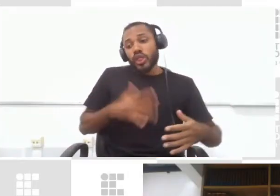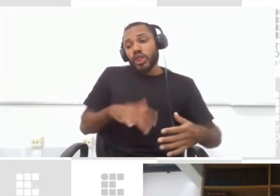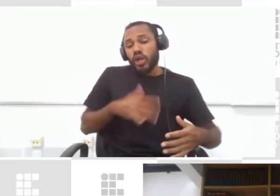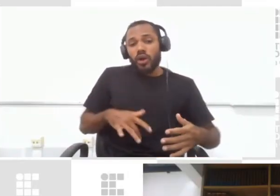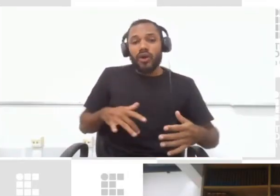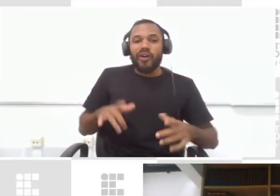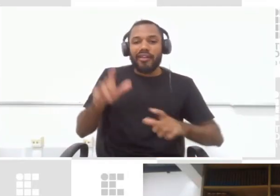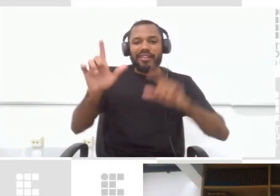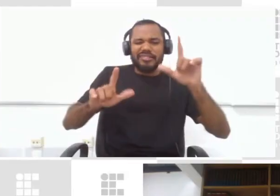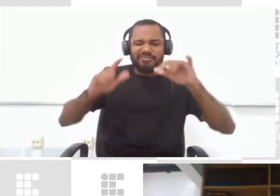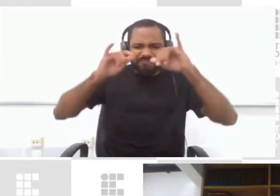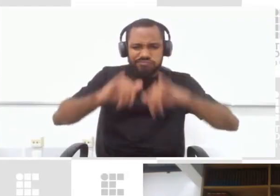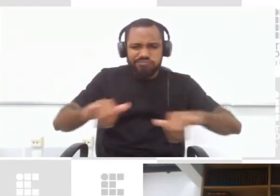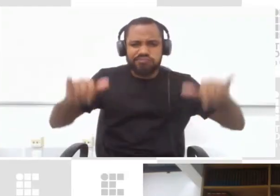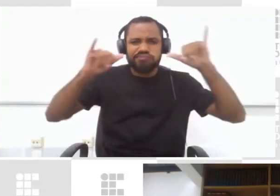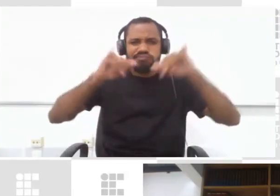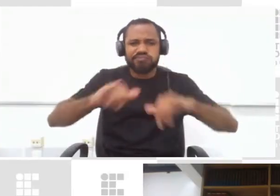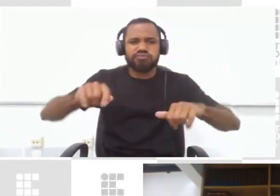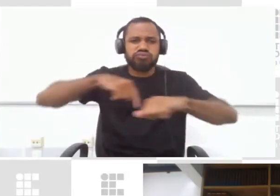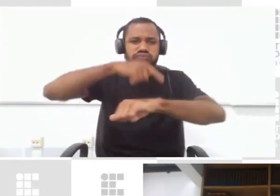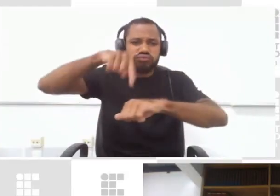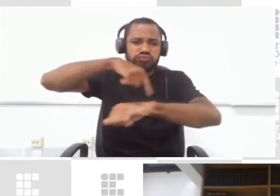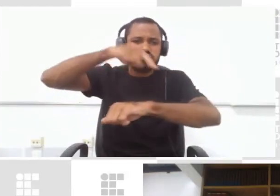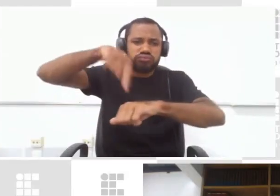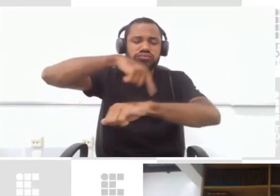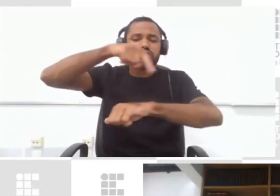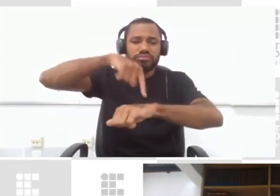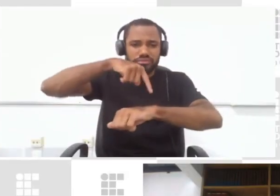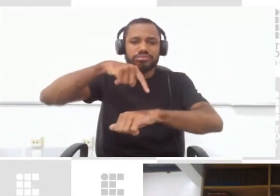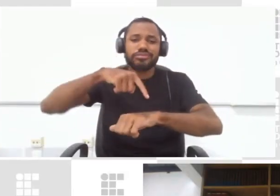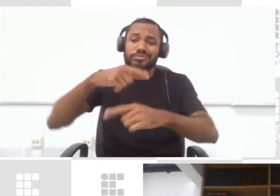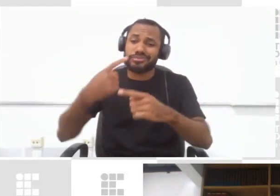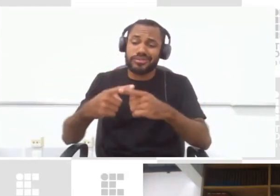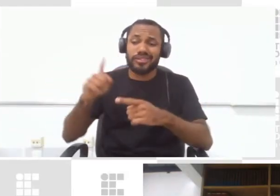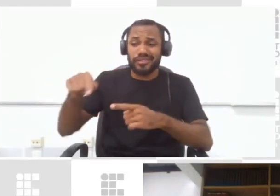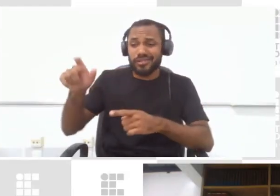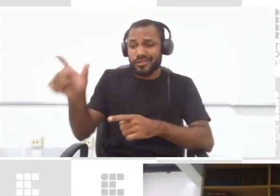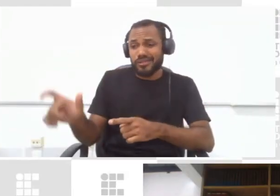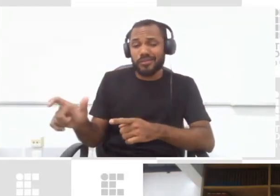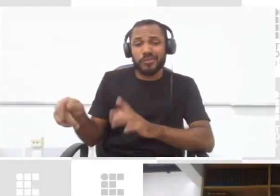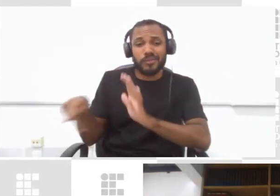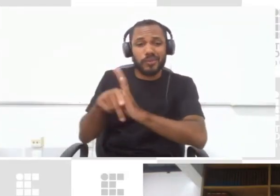reservaria horas falando sobre isso, etc. Por quê? Porque pessoas ricas morreram.